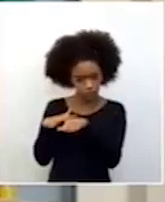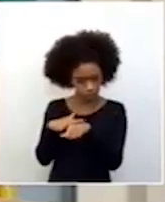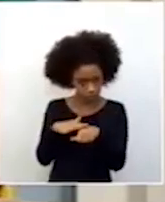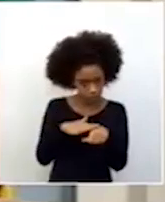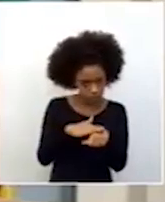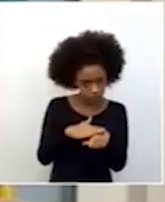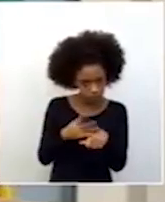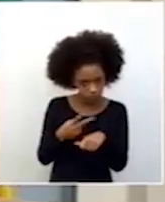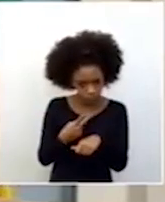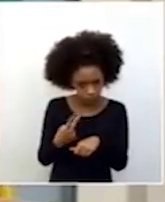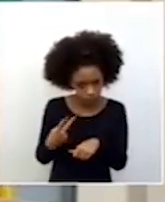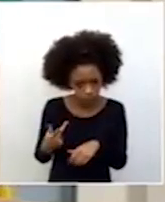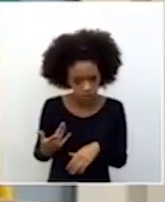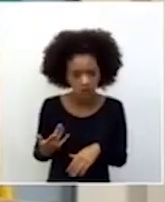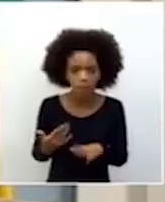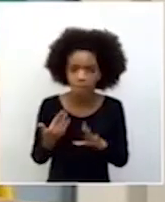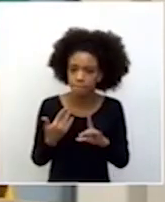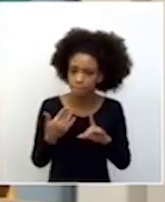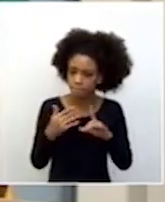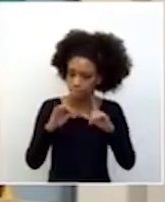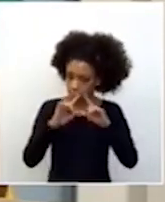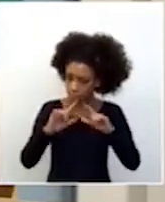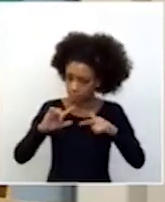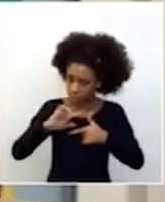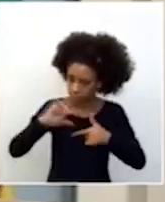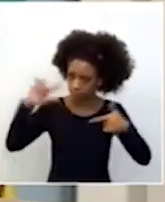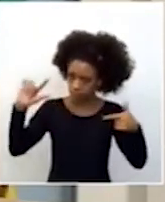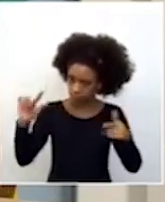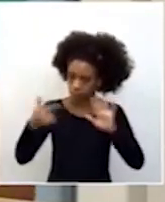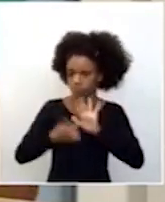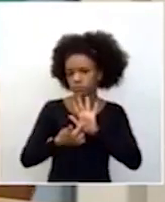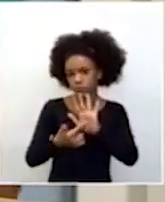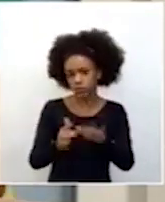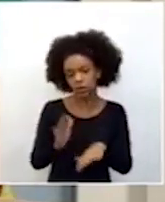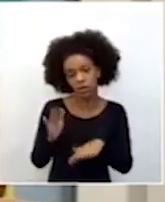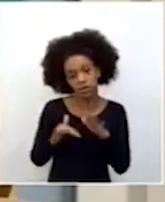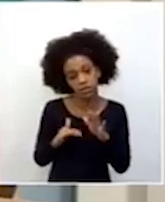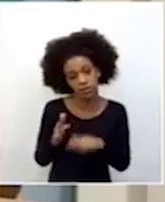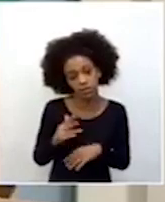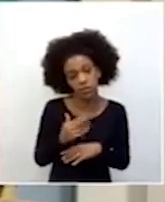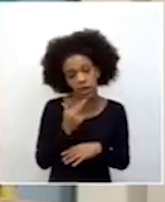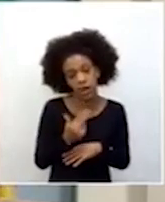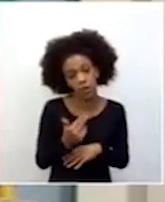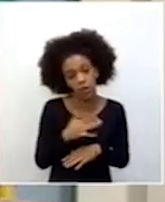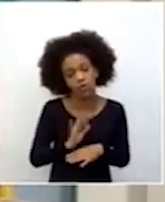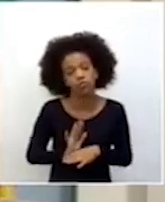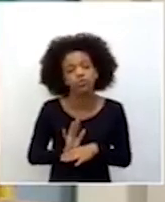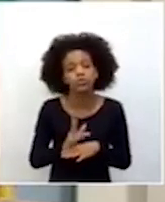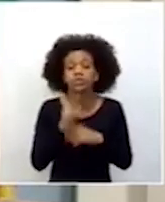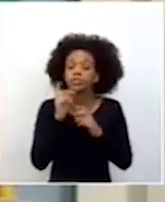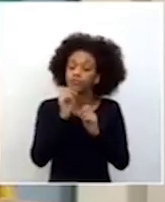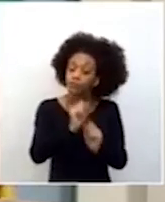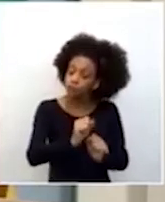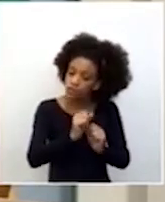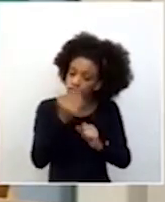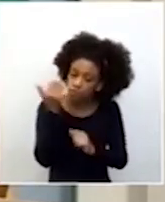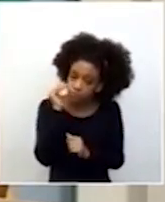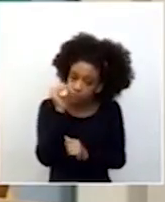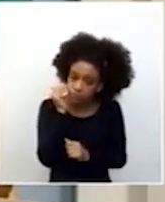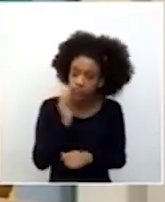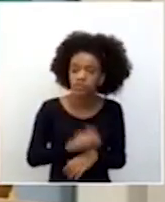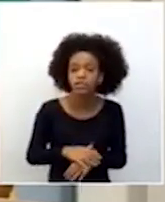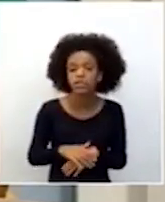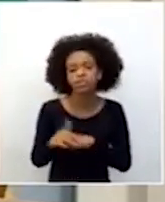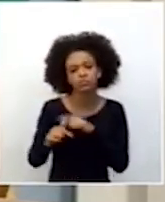para passar uma mensagem. Muitas vezes a linguagem verbal me ajuda, reforça a entender. E